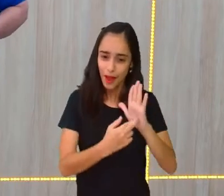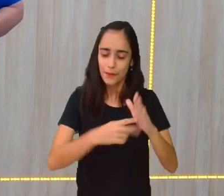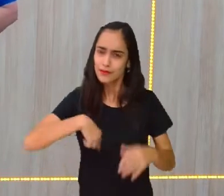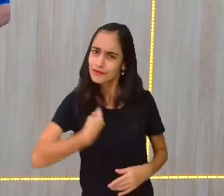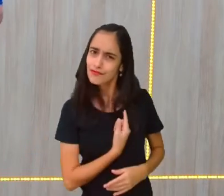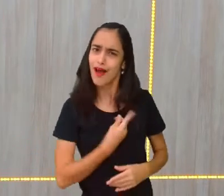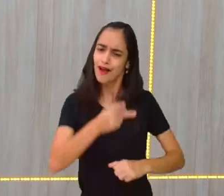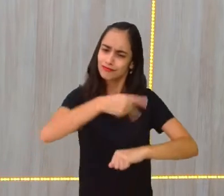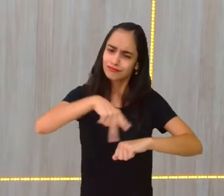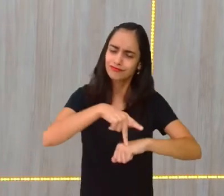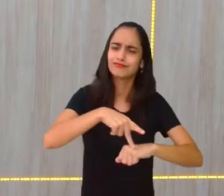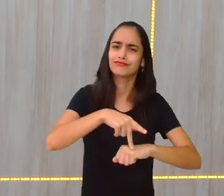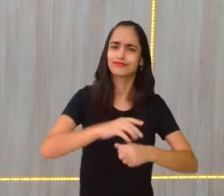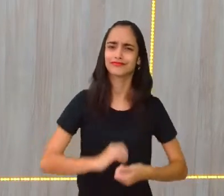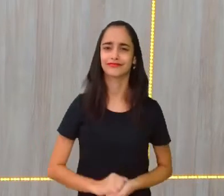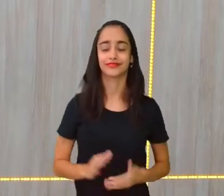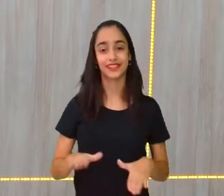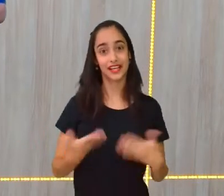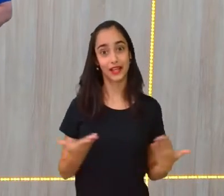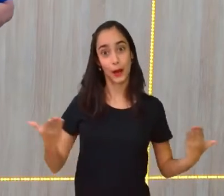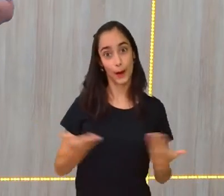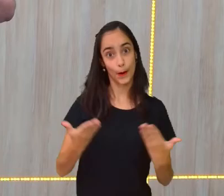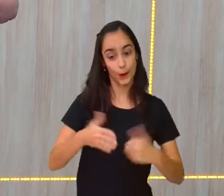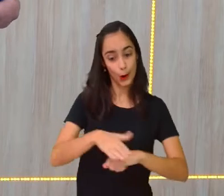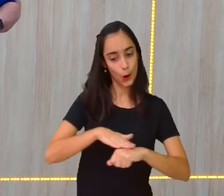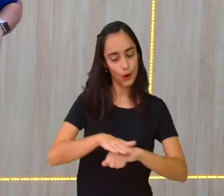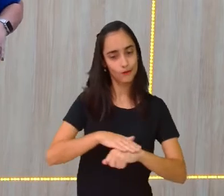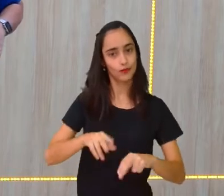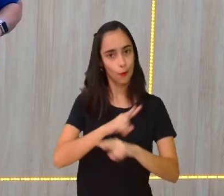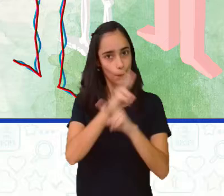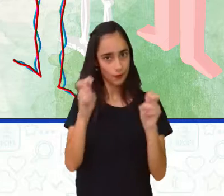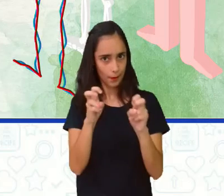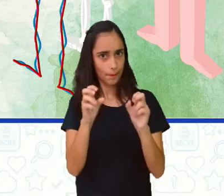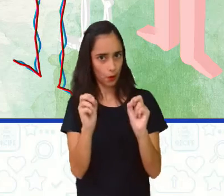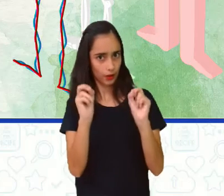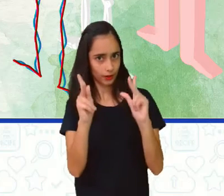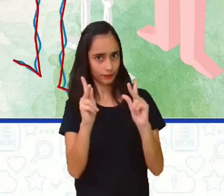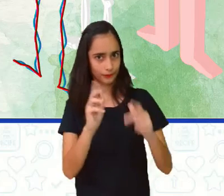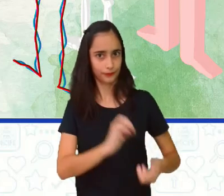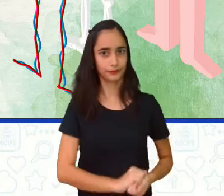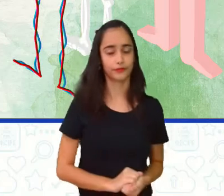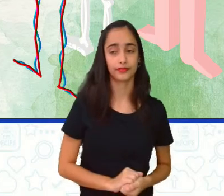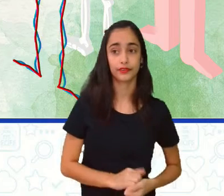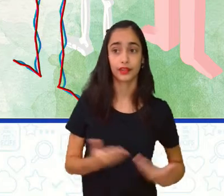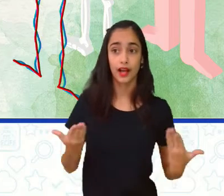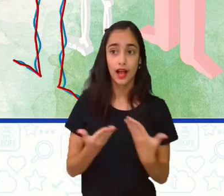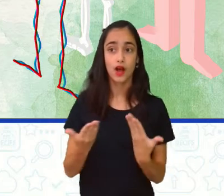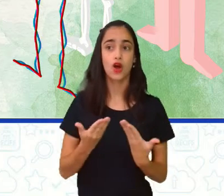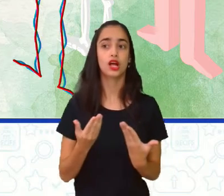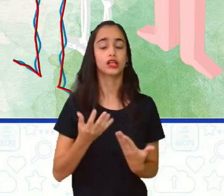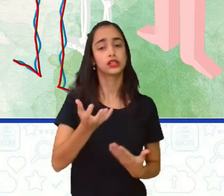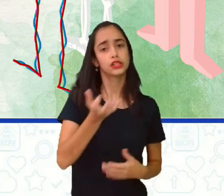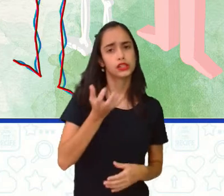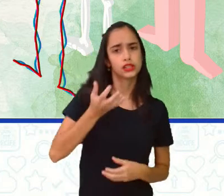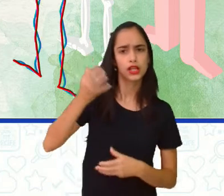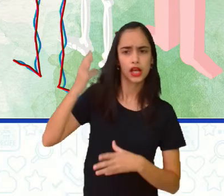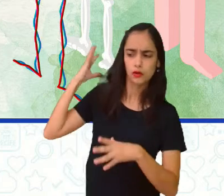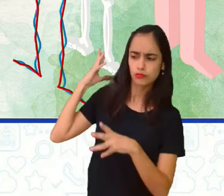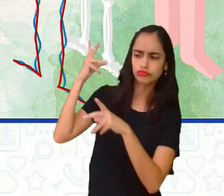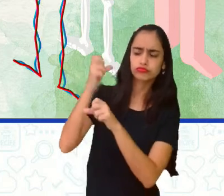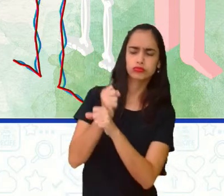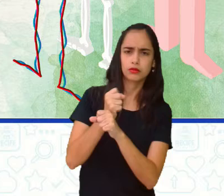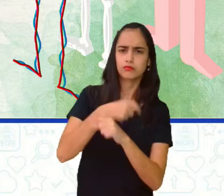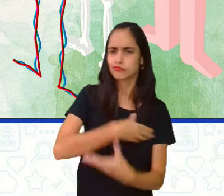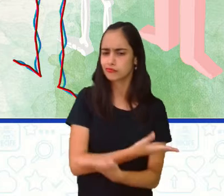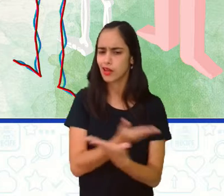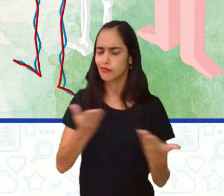vamos conversar agora a respeito do nosso tema. E para falar do nosso tema, eu vou trazer um revendo. Essa questão aí do revendo,